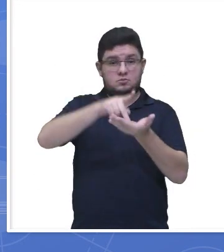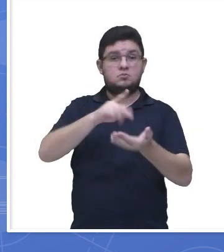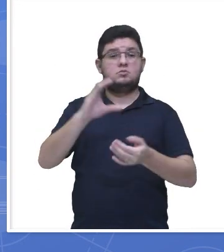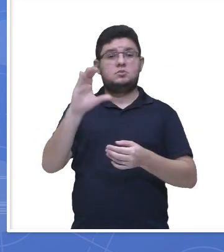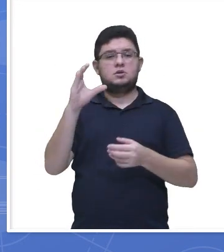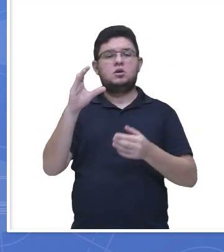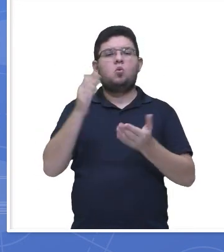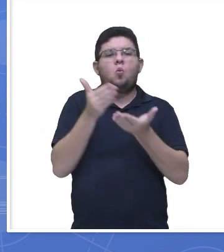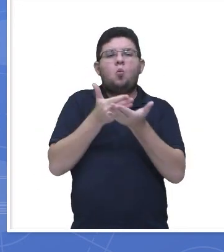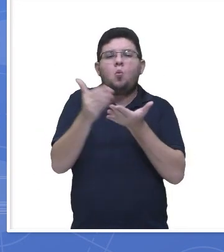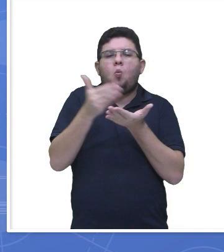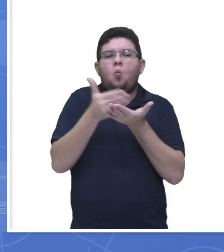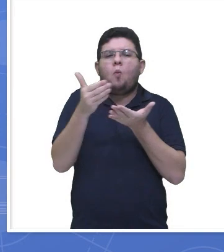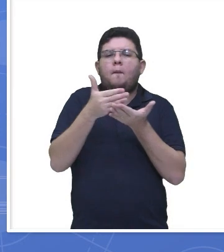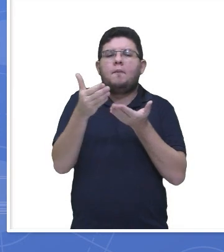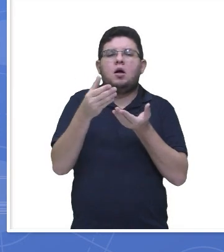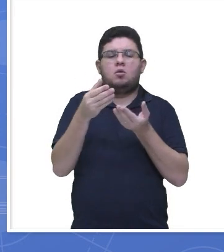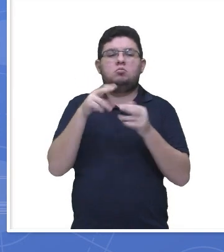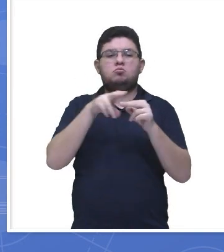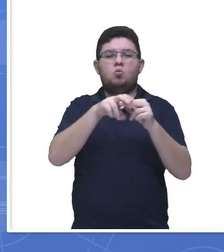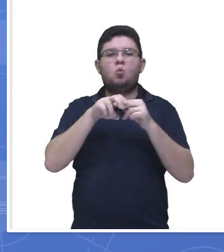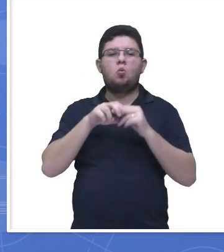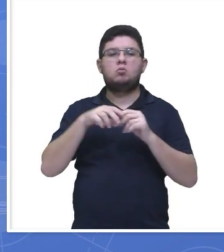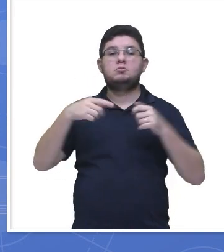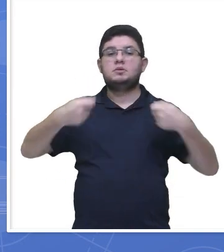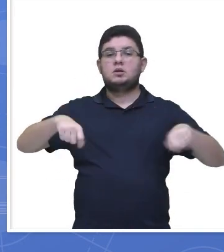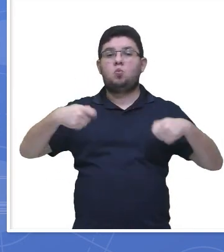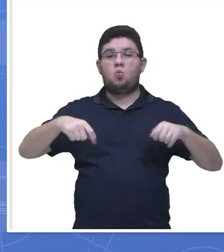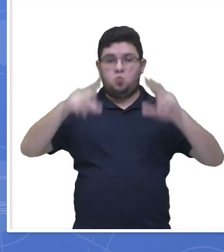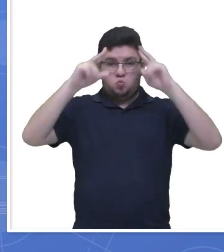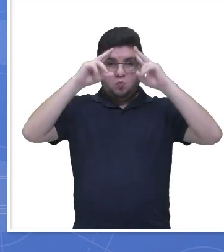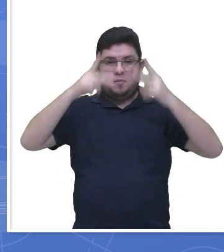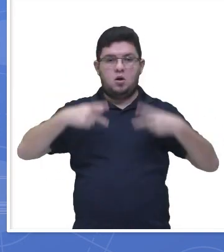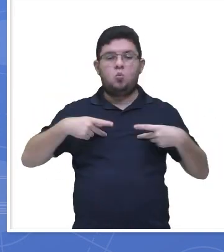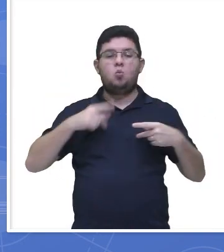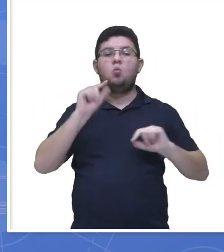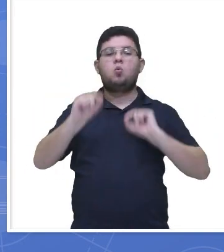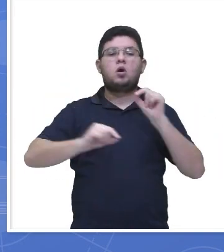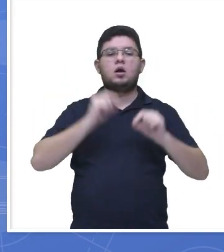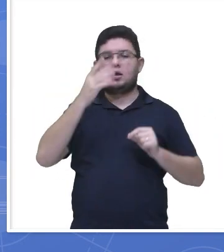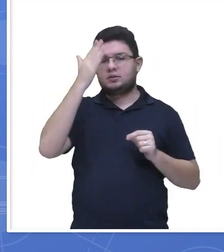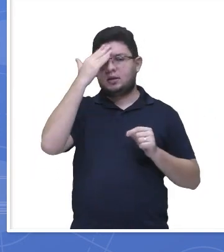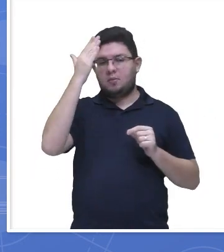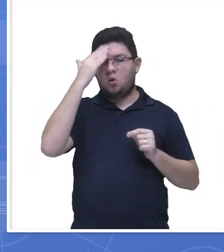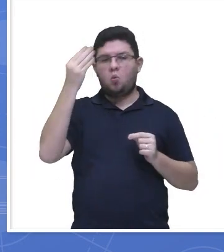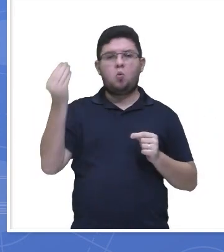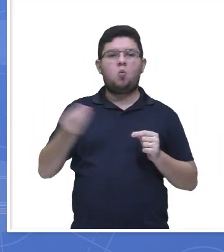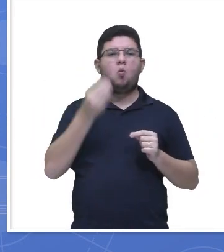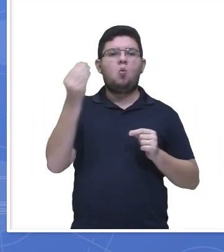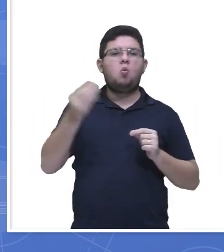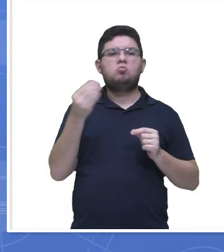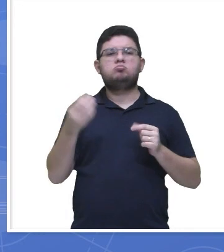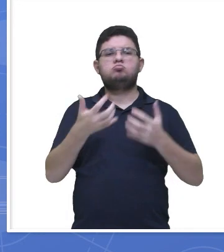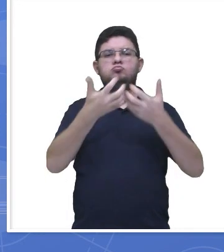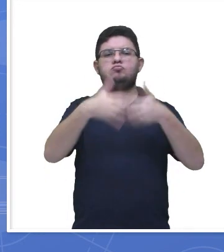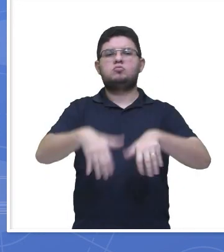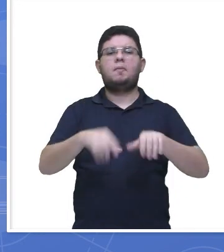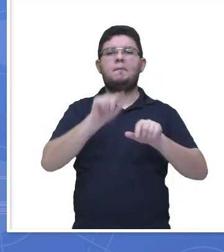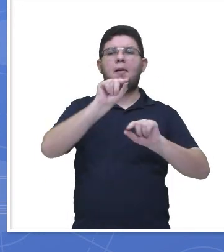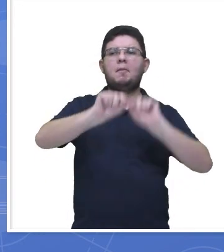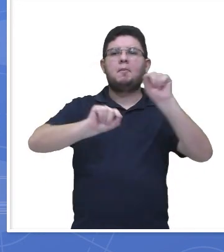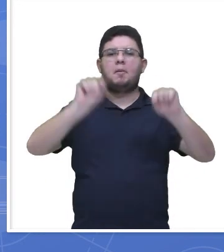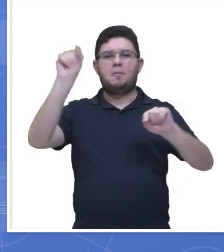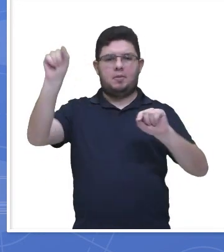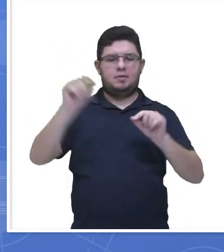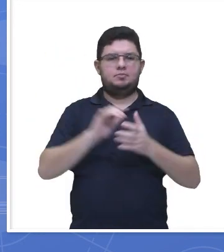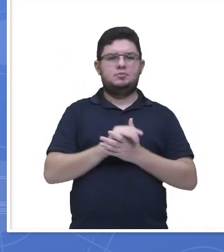ele surgiu da necessidade do ser humano querer saber como as coisas funcionam, ao